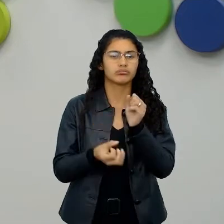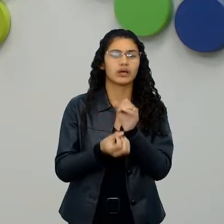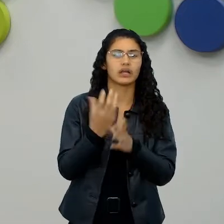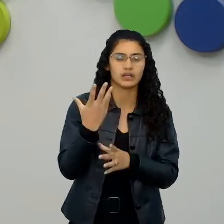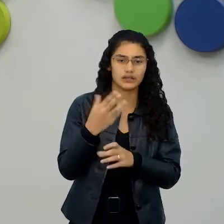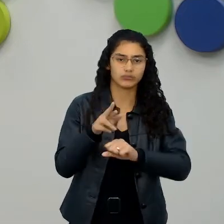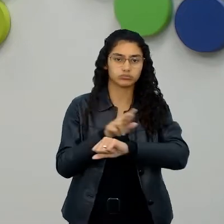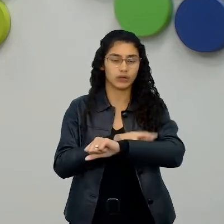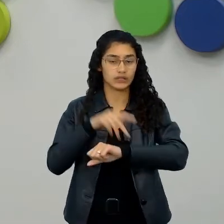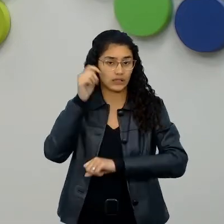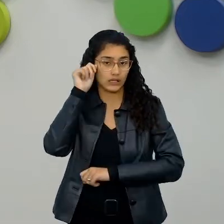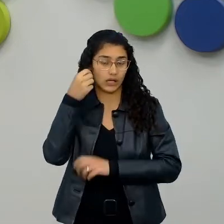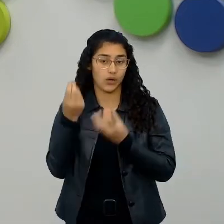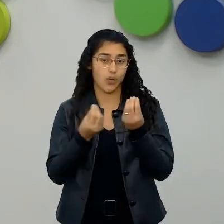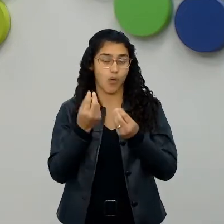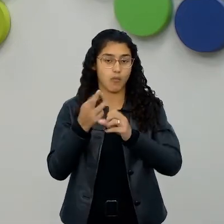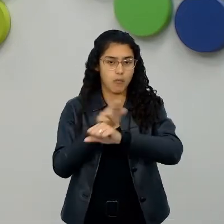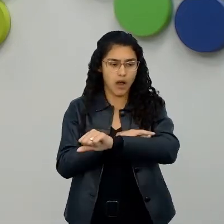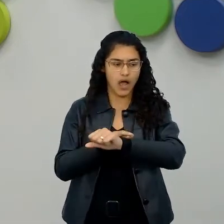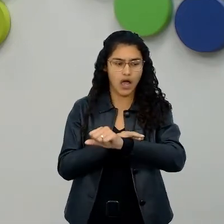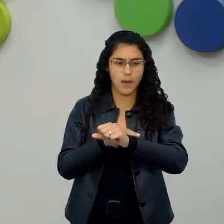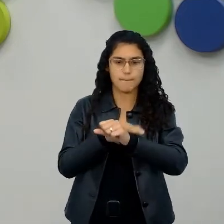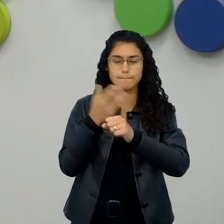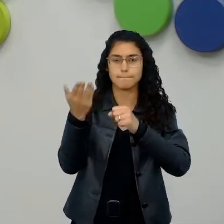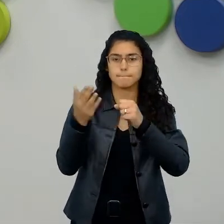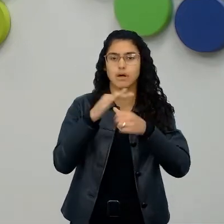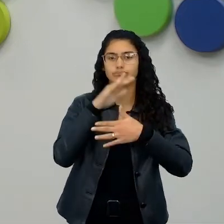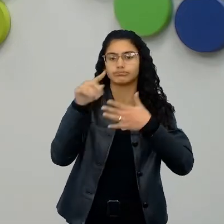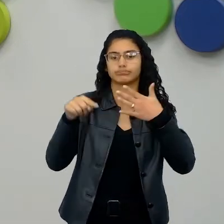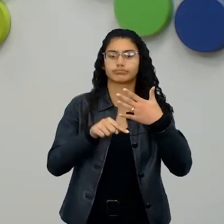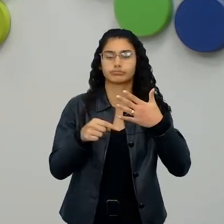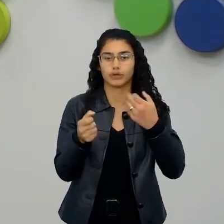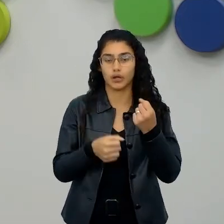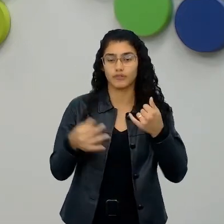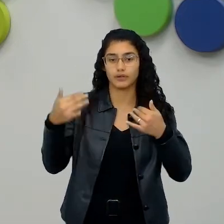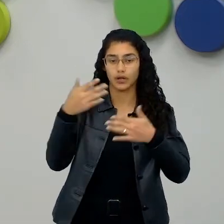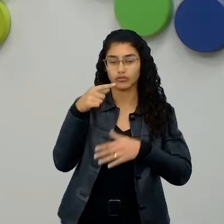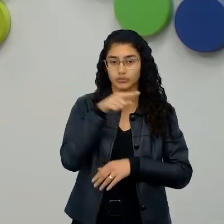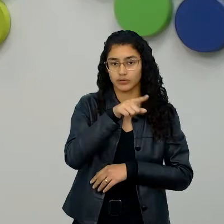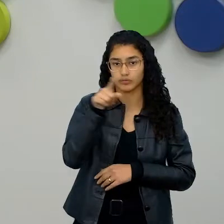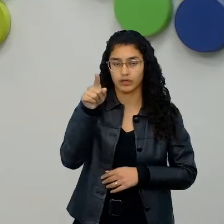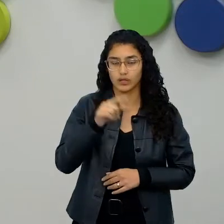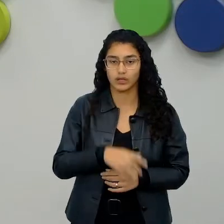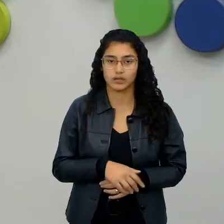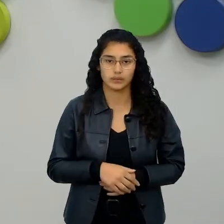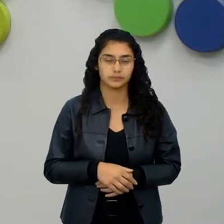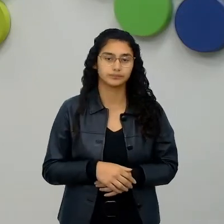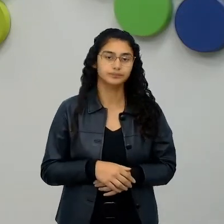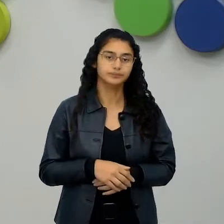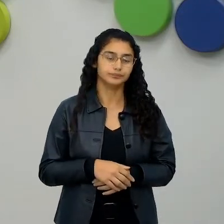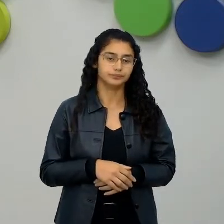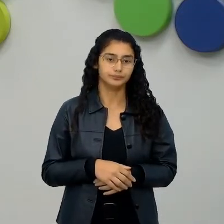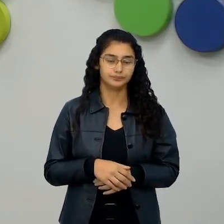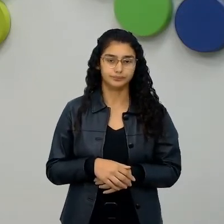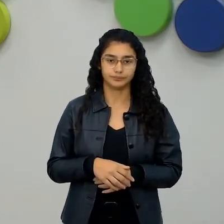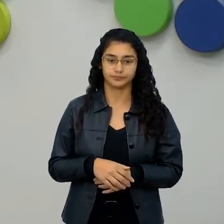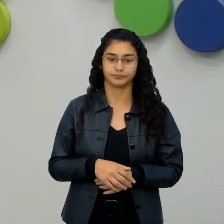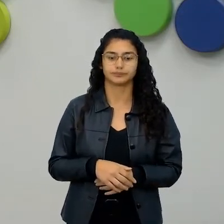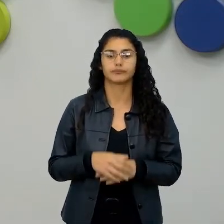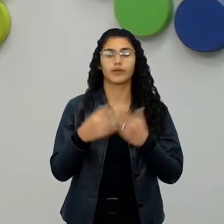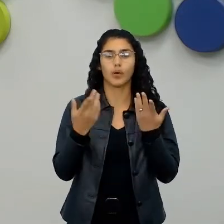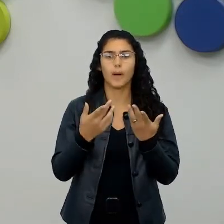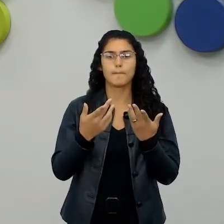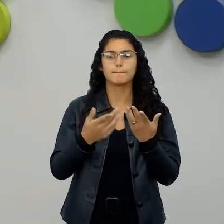raça negra como uma raça inferior. Eu vou passar um novo slide para vocês. Discriminação.